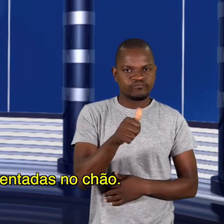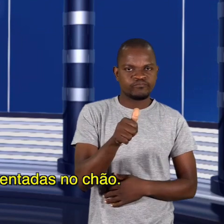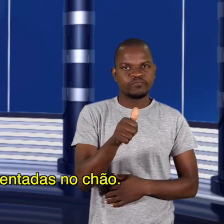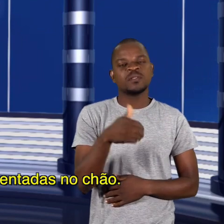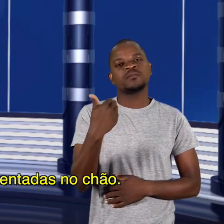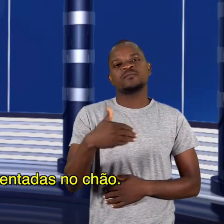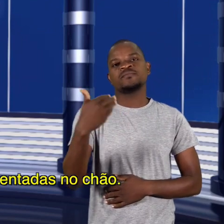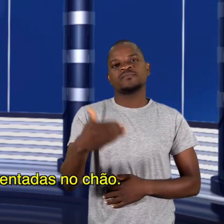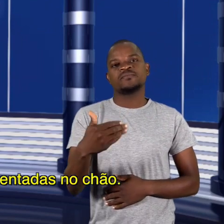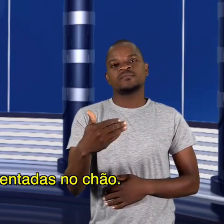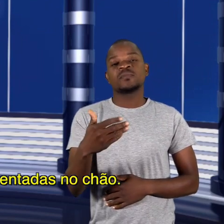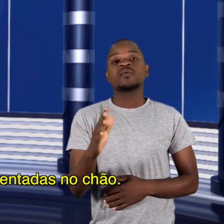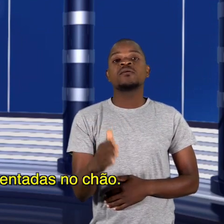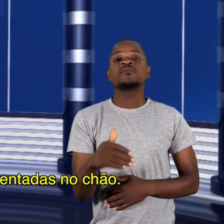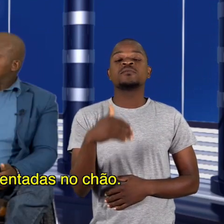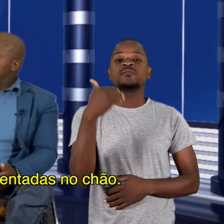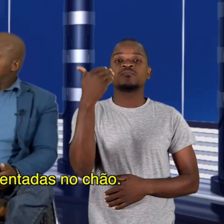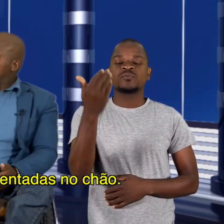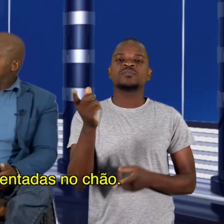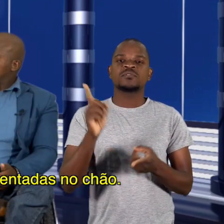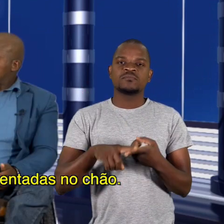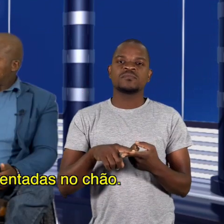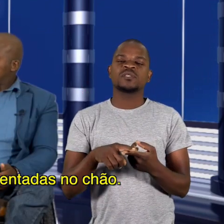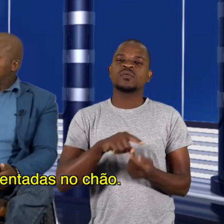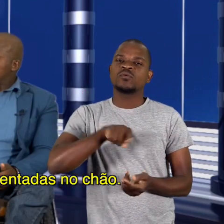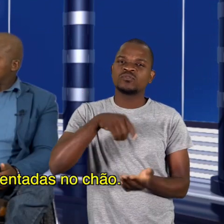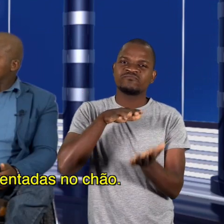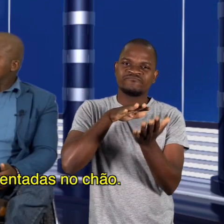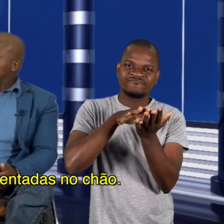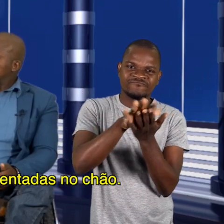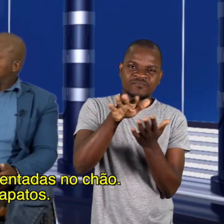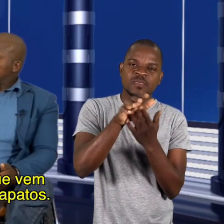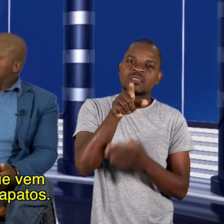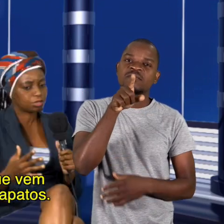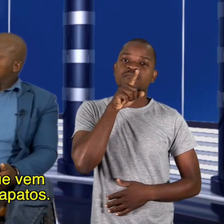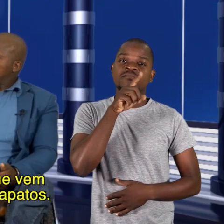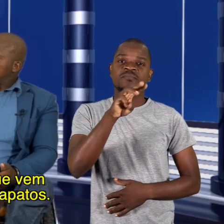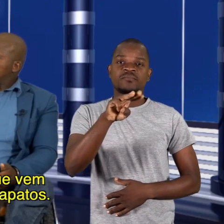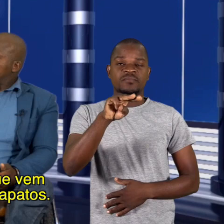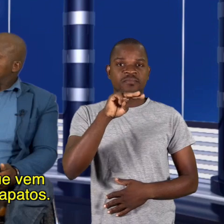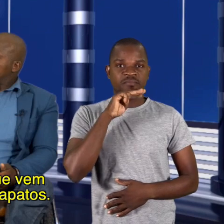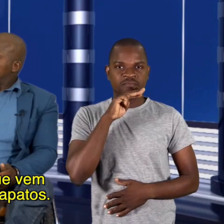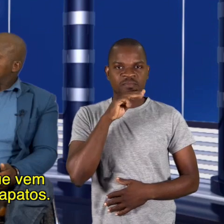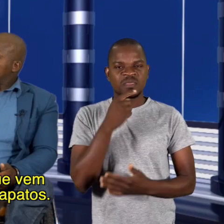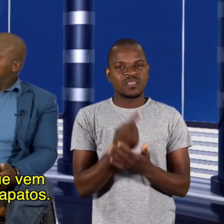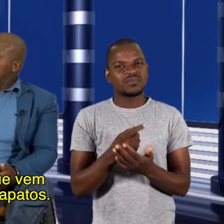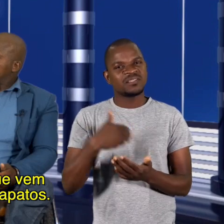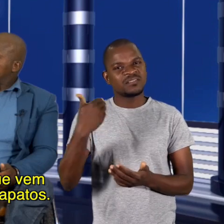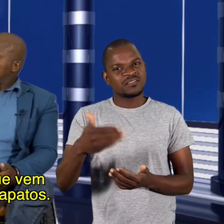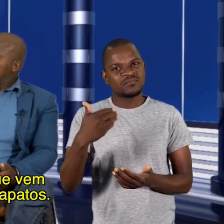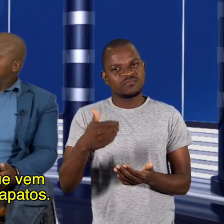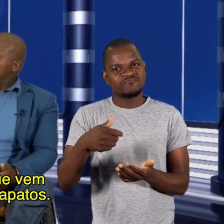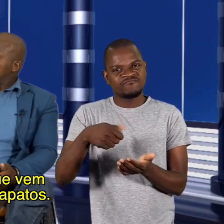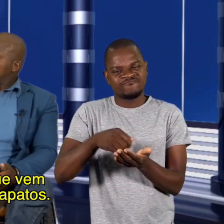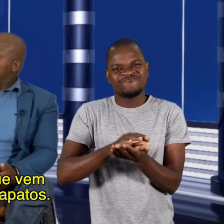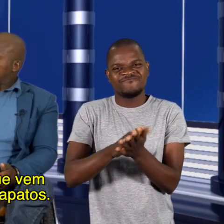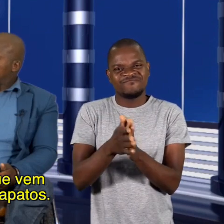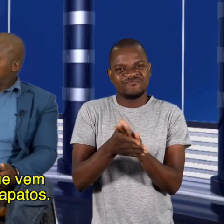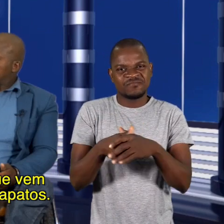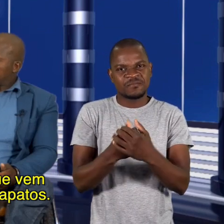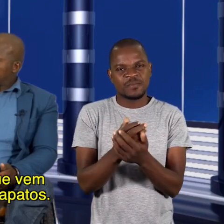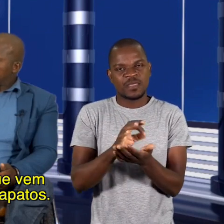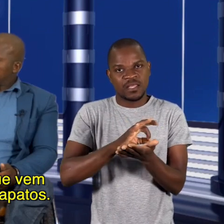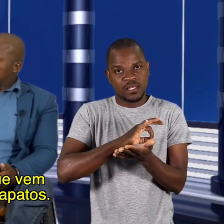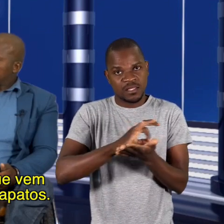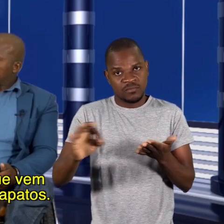nossas crianças elas passam a maior parte do tempo sentadas no chão. E este chão, se calhar aquela pessoa que vem de fora não teve o